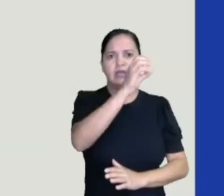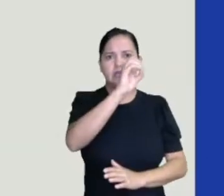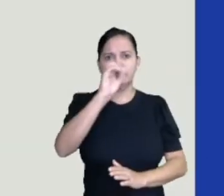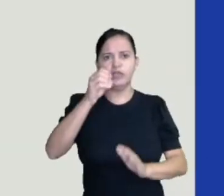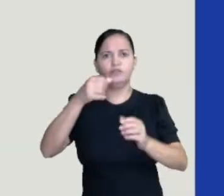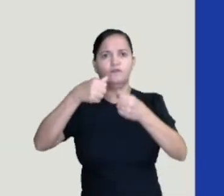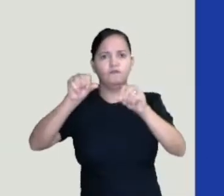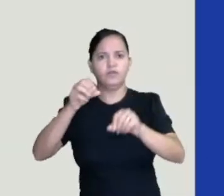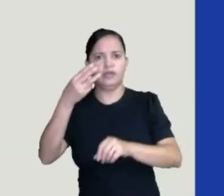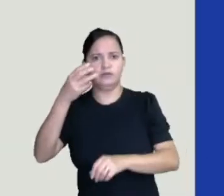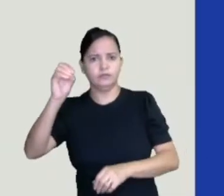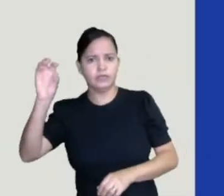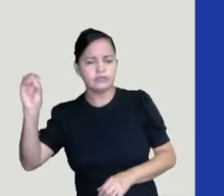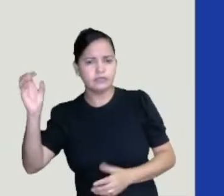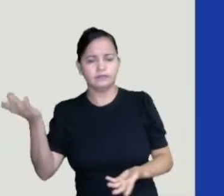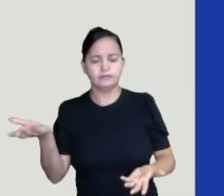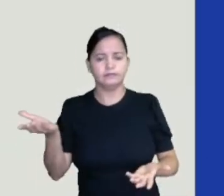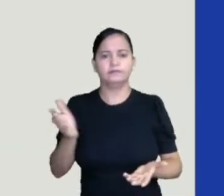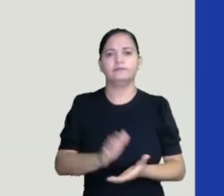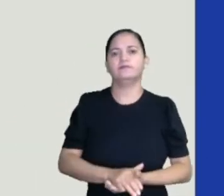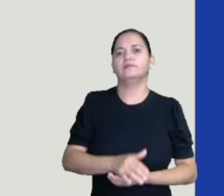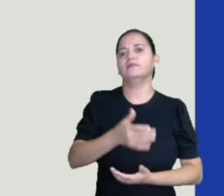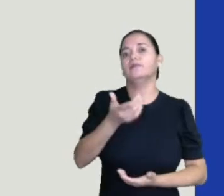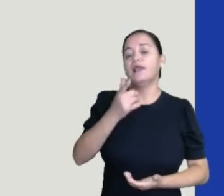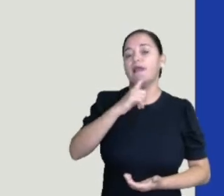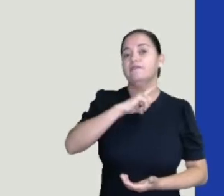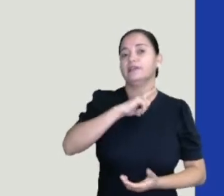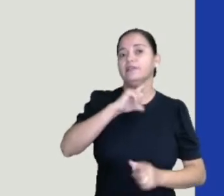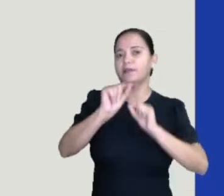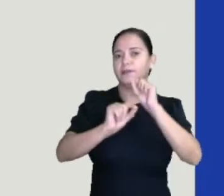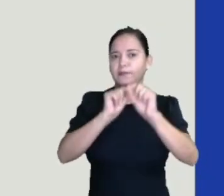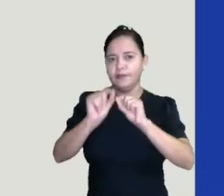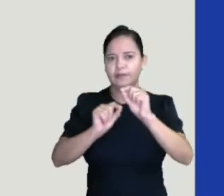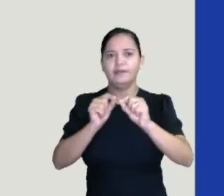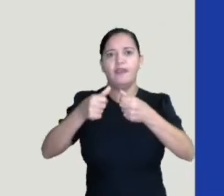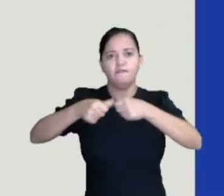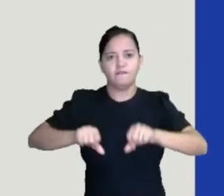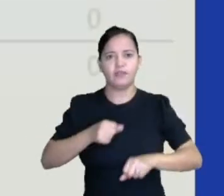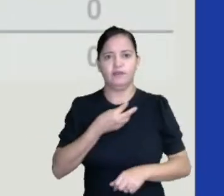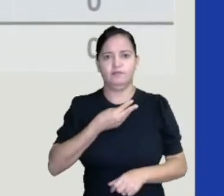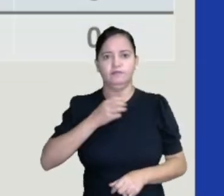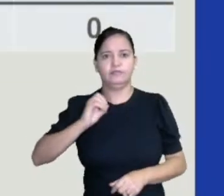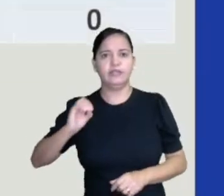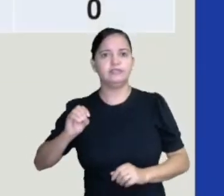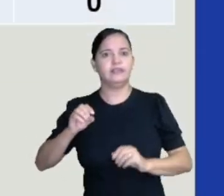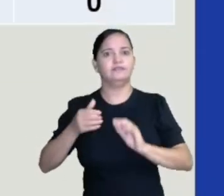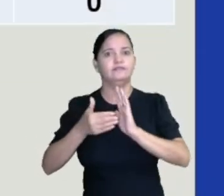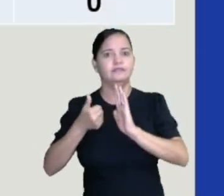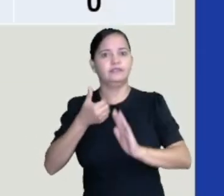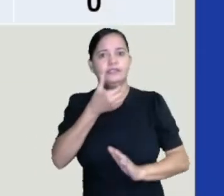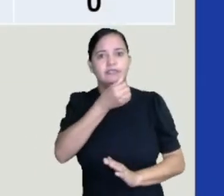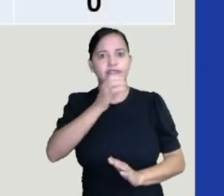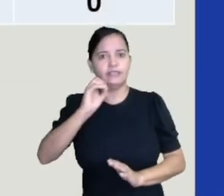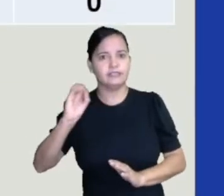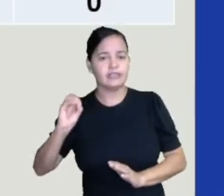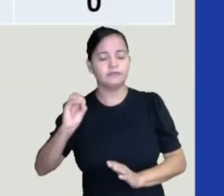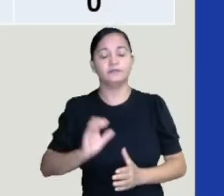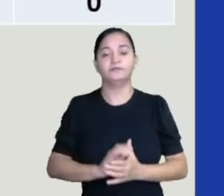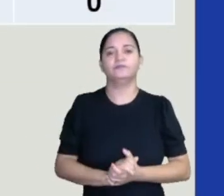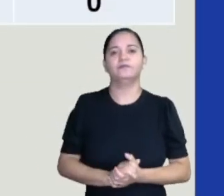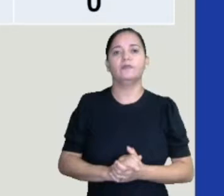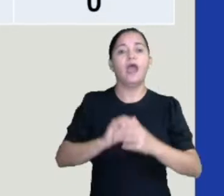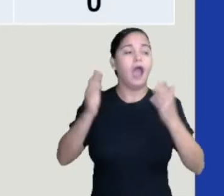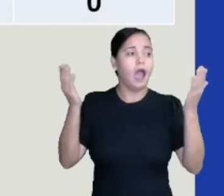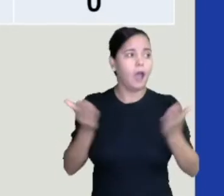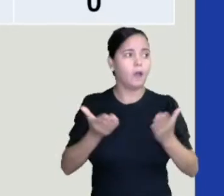Olha a nossa resposta. Então, 600 menos 300, eu vou ter quem? 300. E aí vamos ver no quadro valor de lugar essa